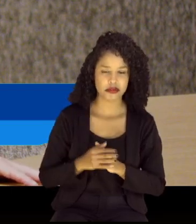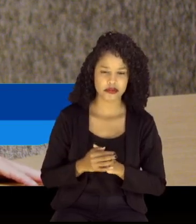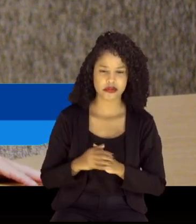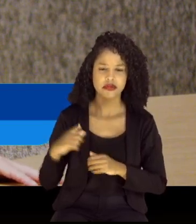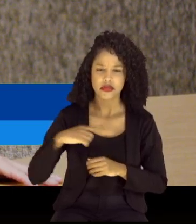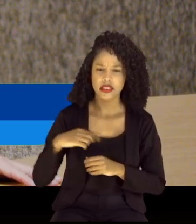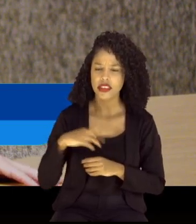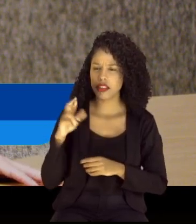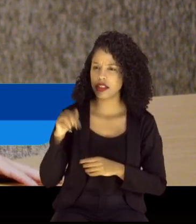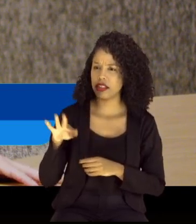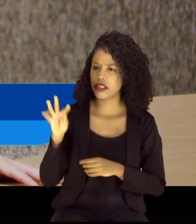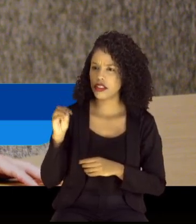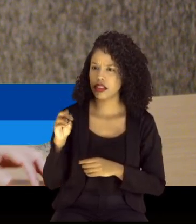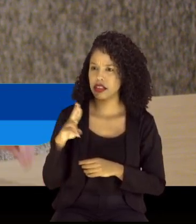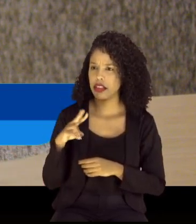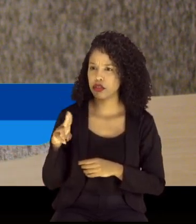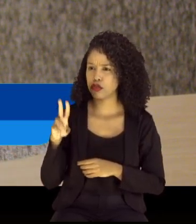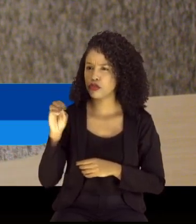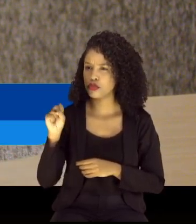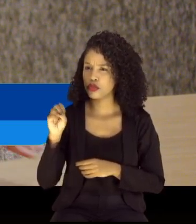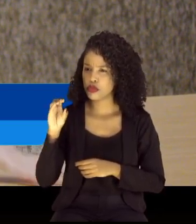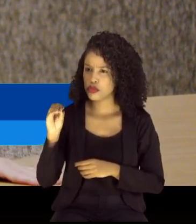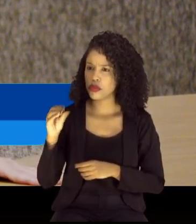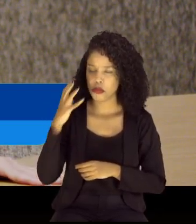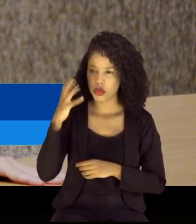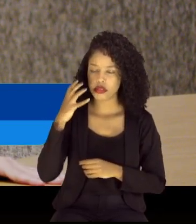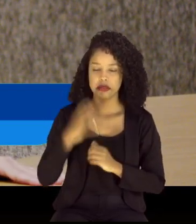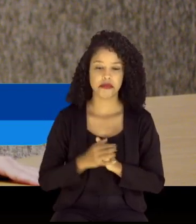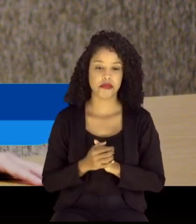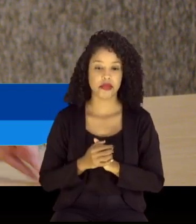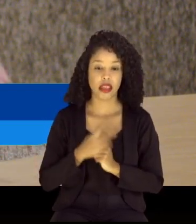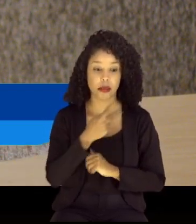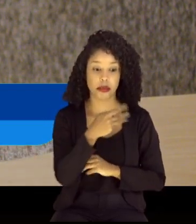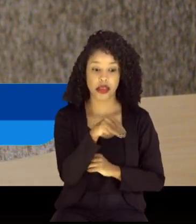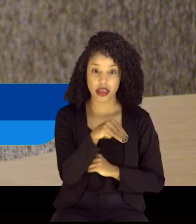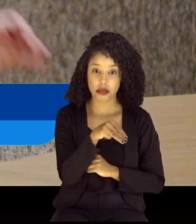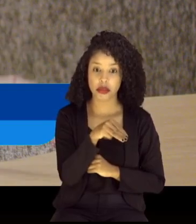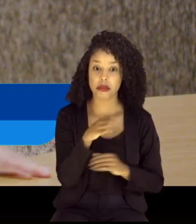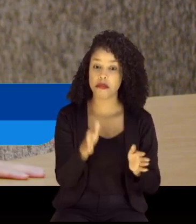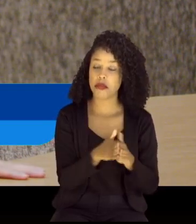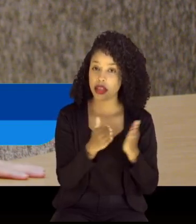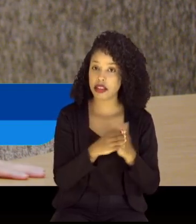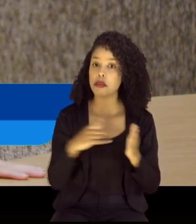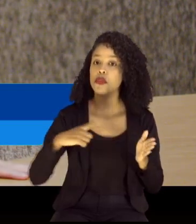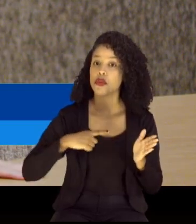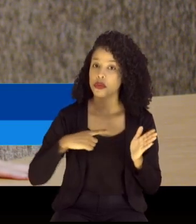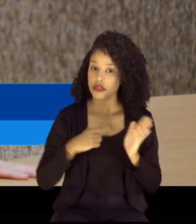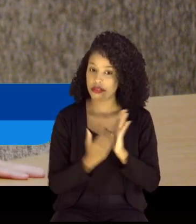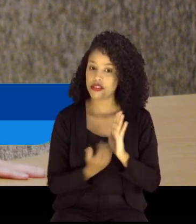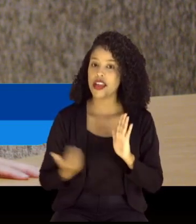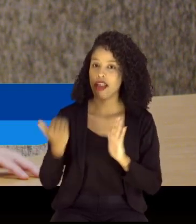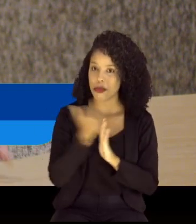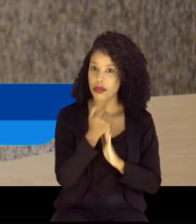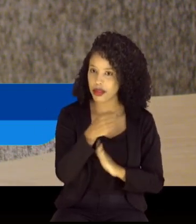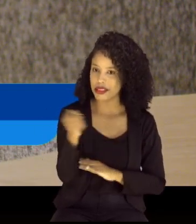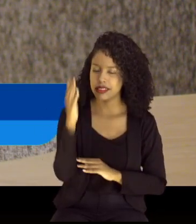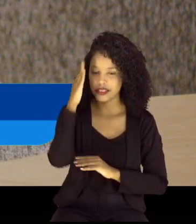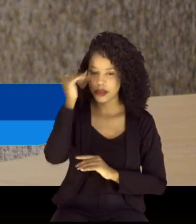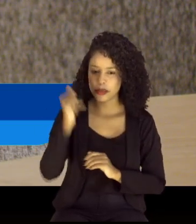perdido, uma coisa assim, né? Os policiais militares de Pernambuco tiveram aumento, sabia?